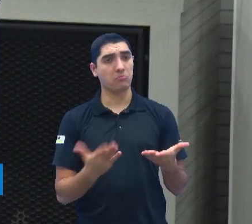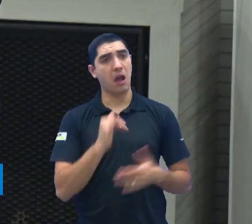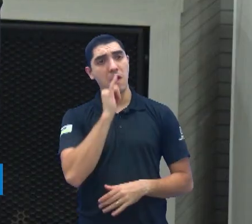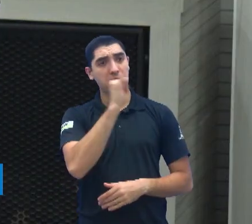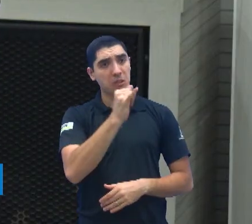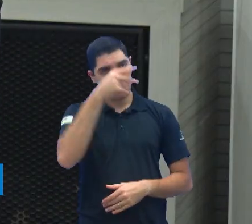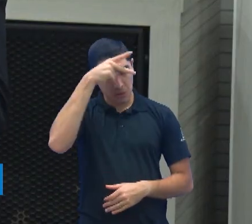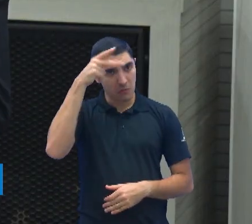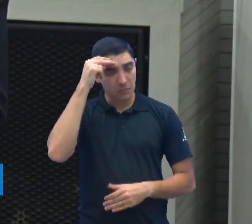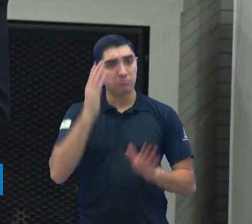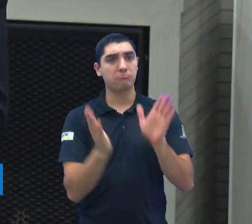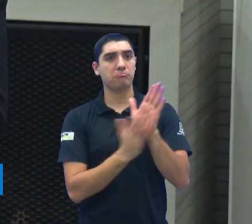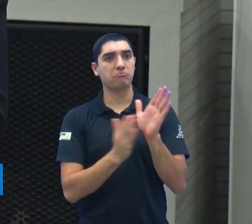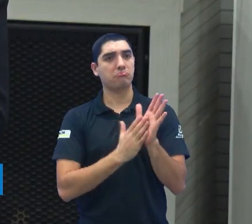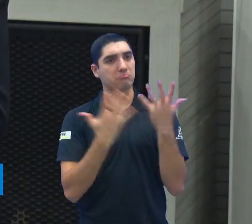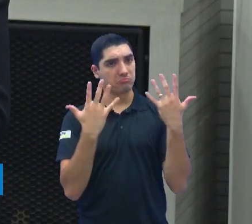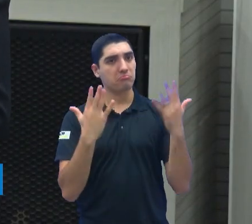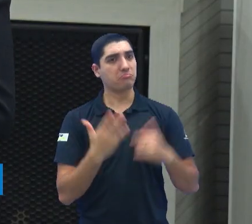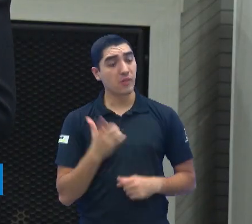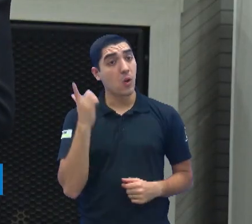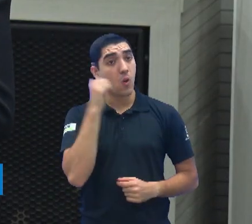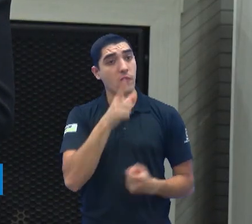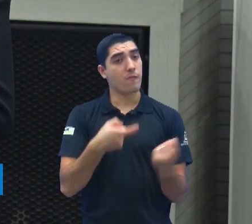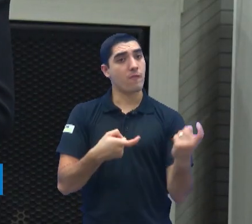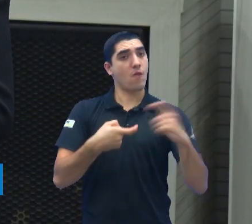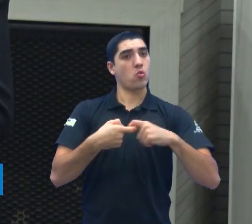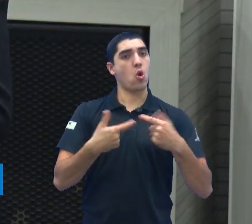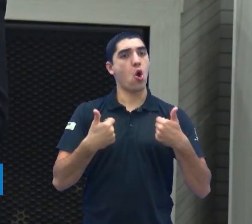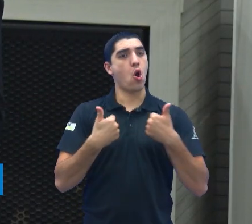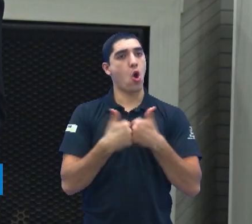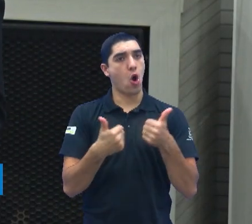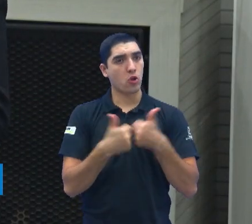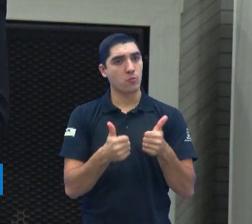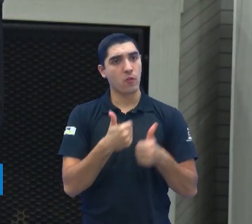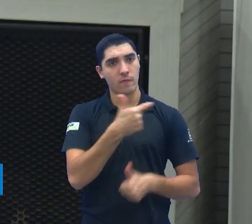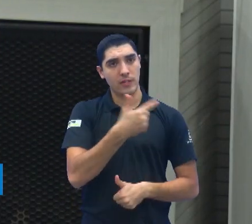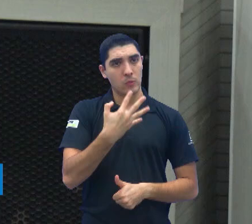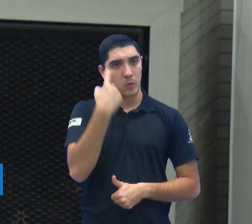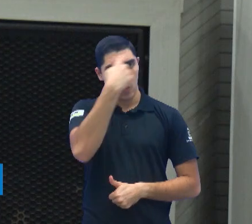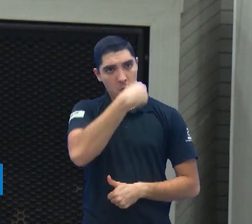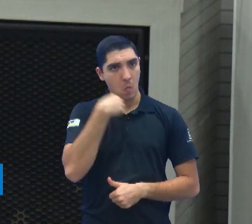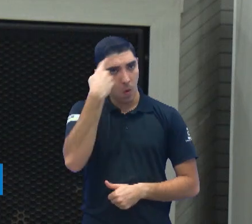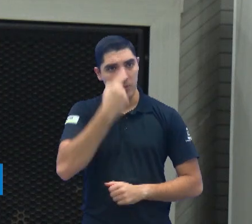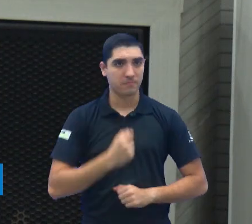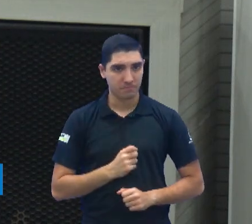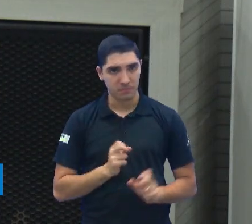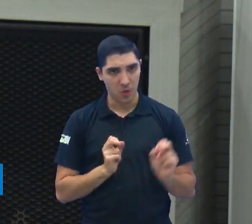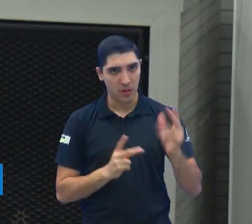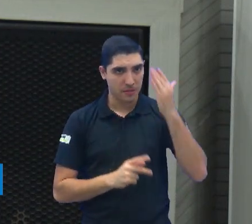que retornou a linha de transporte coletivo 24 horas na nossa cidade. Obrigado.